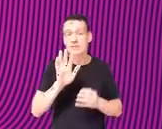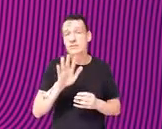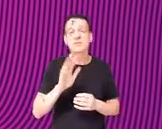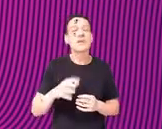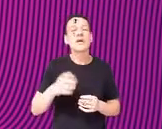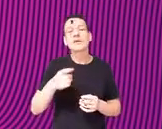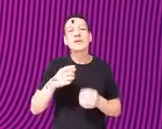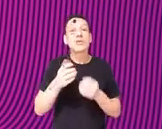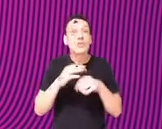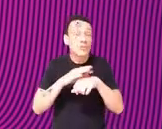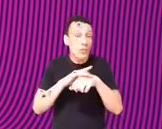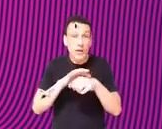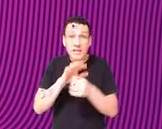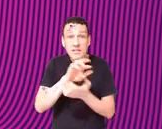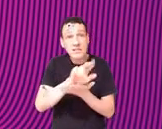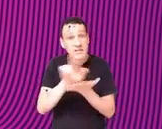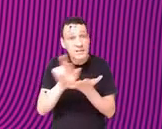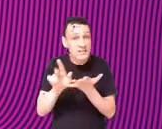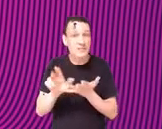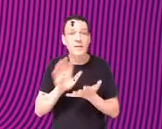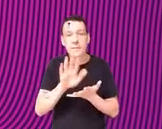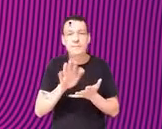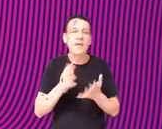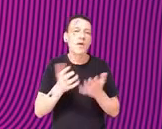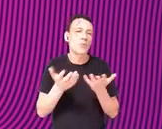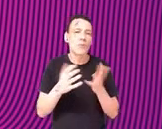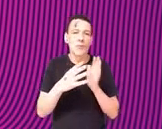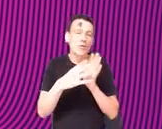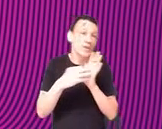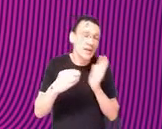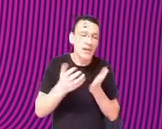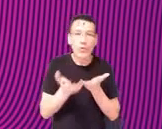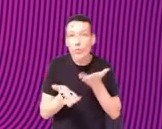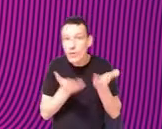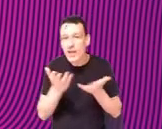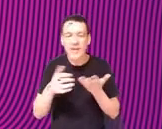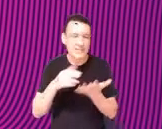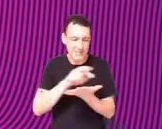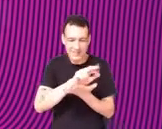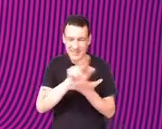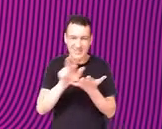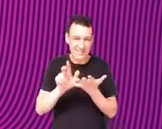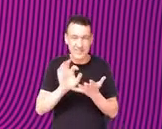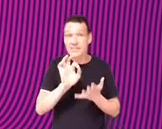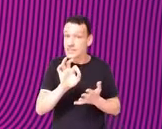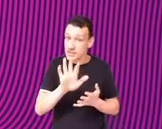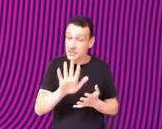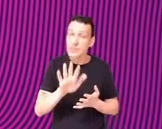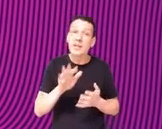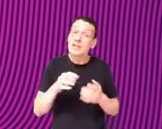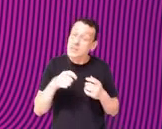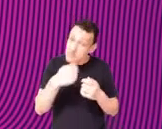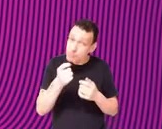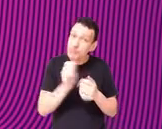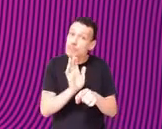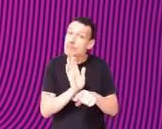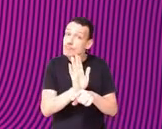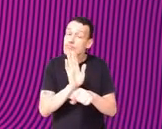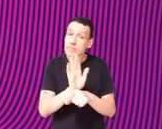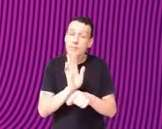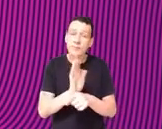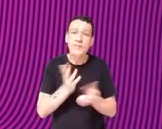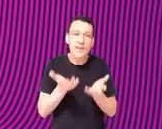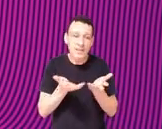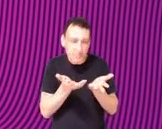a integração de modelos de cuidados de forma a melhorar a abordagem dos pacientes com insuficiência cardíaca.